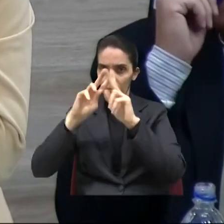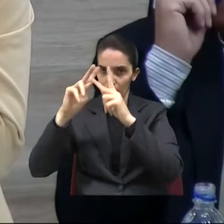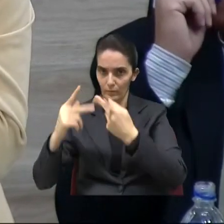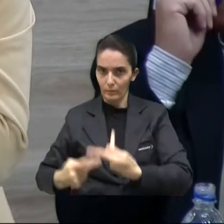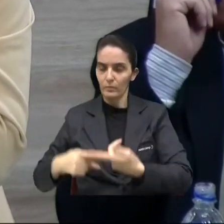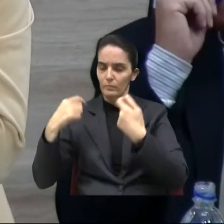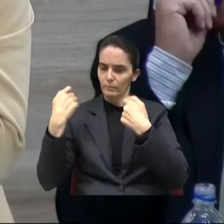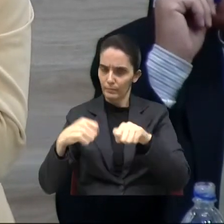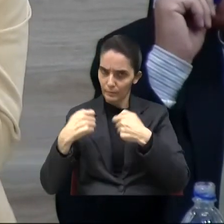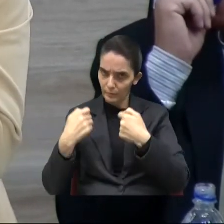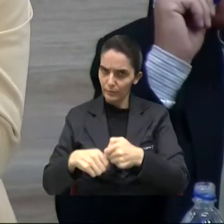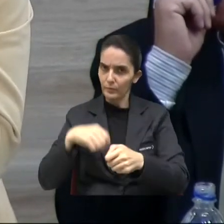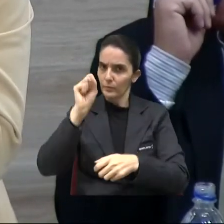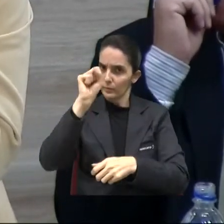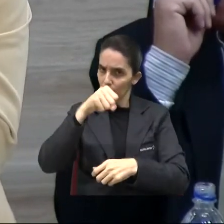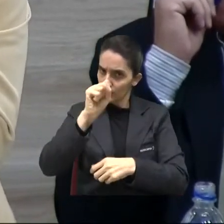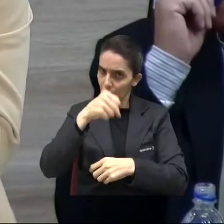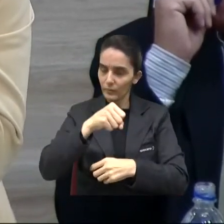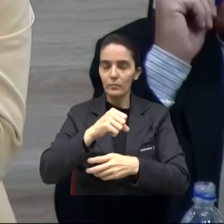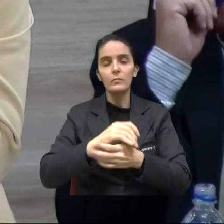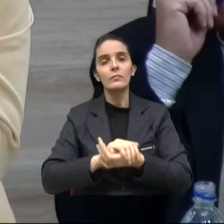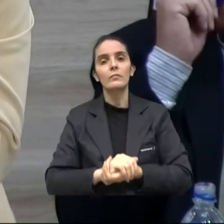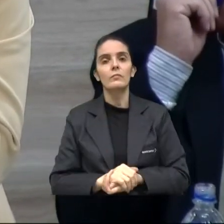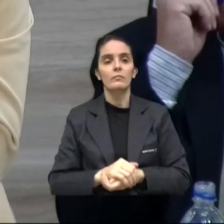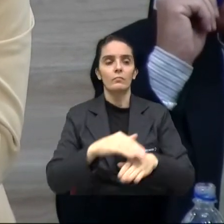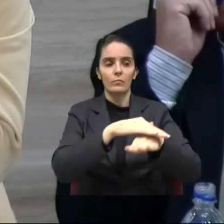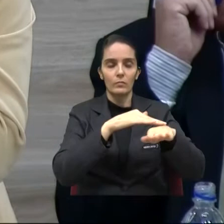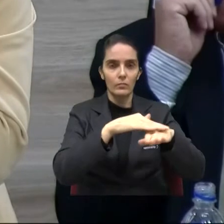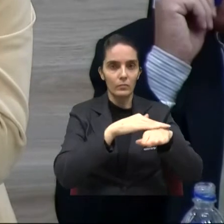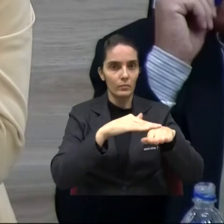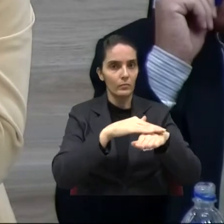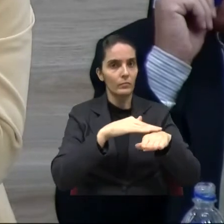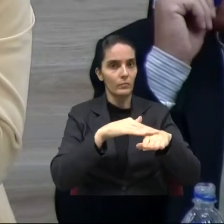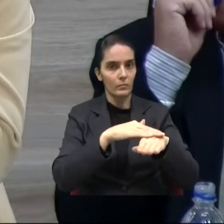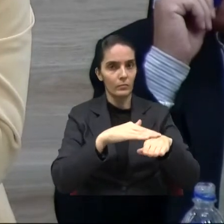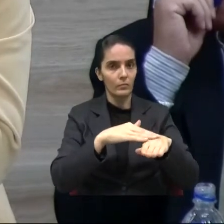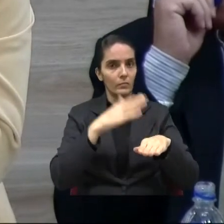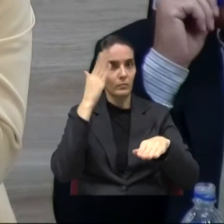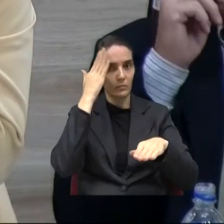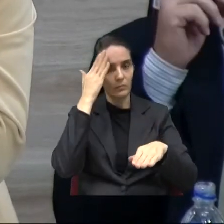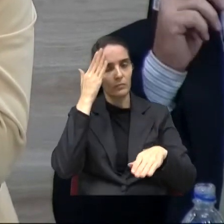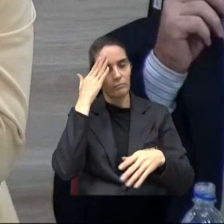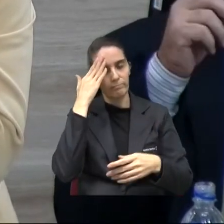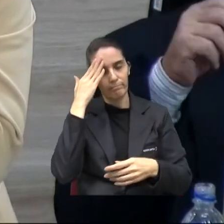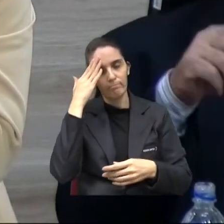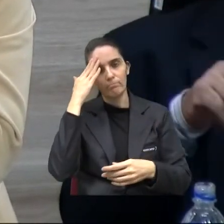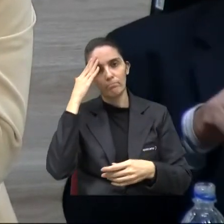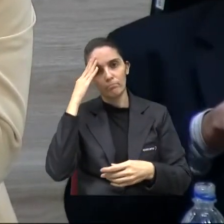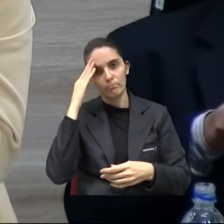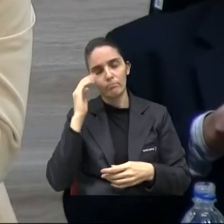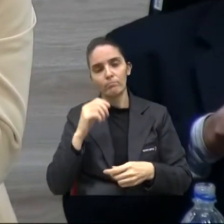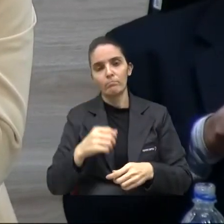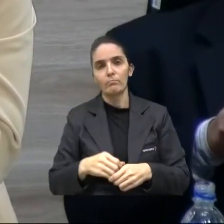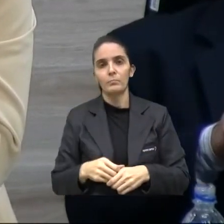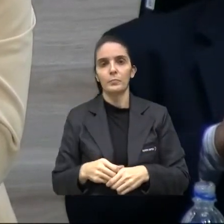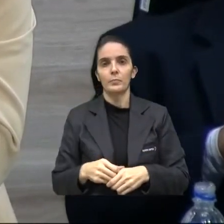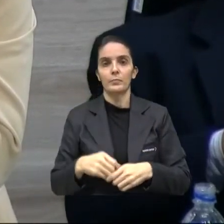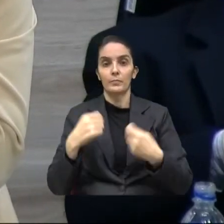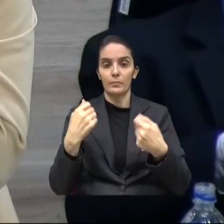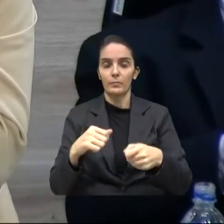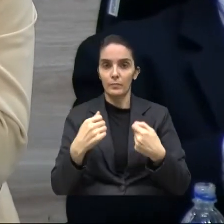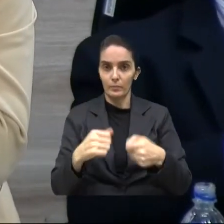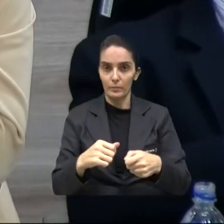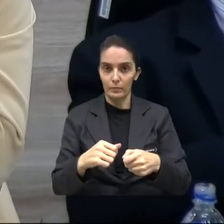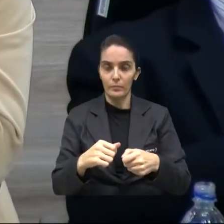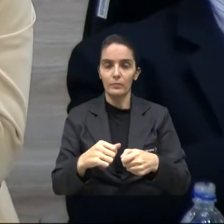participação nessa atuação, numa conversa como essa. Nós sabemos o quanto isso pode envolver em ações,